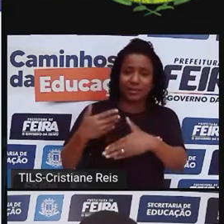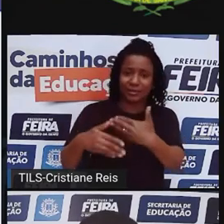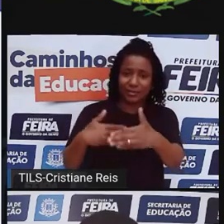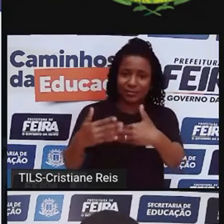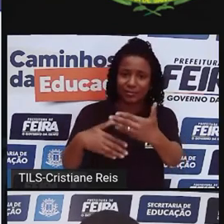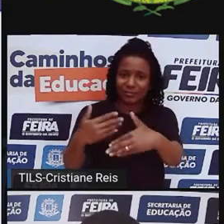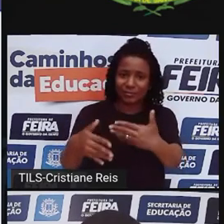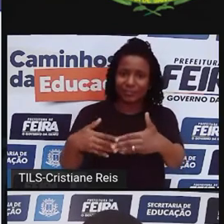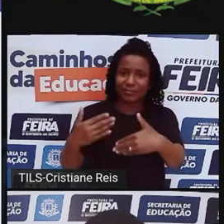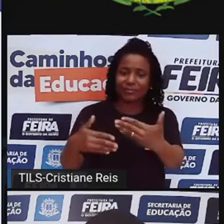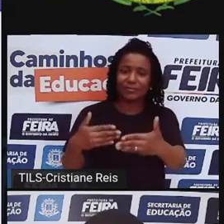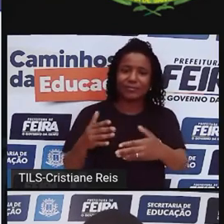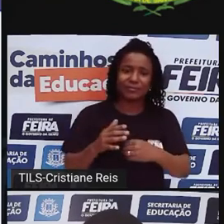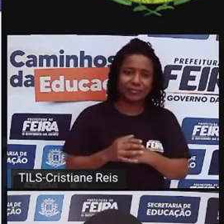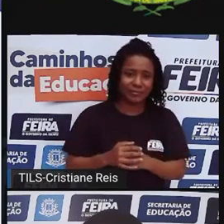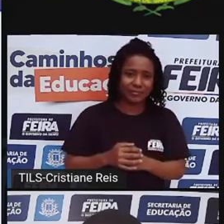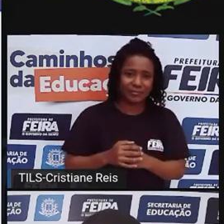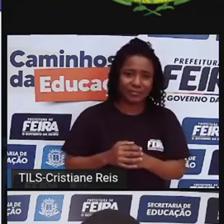pelo período de